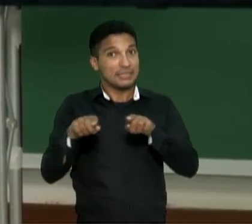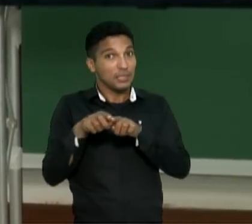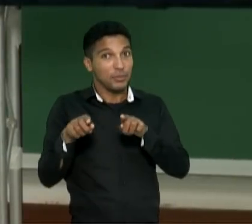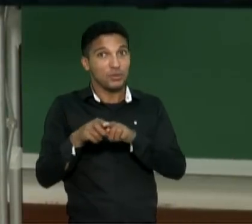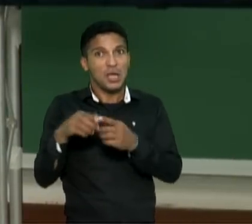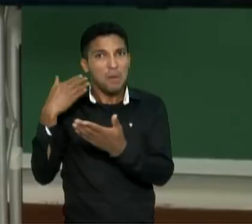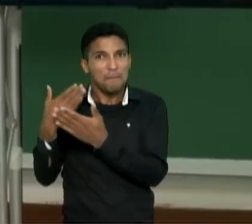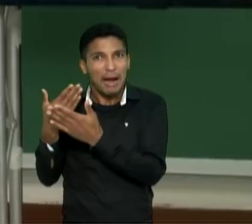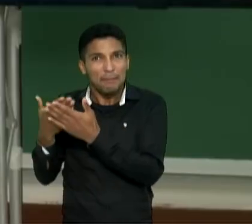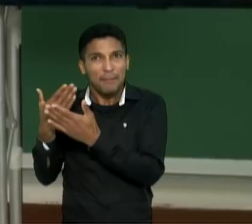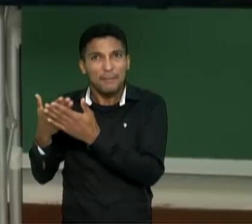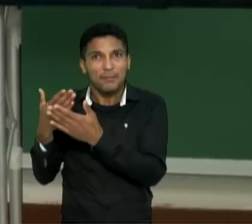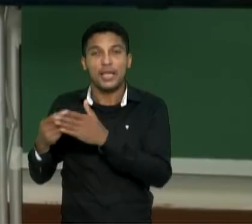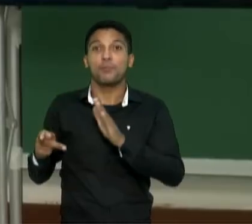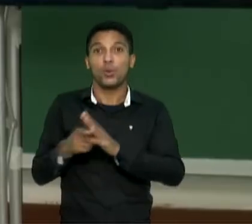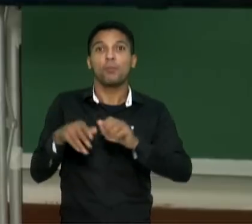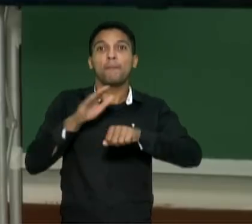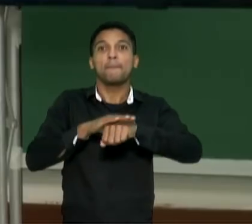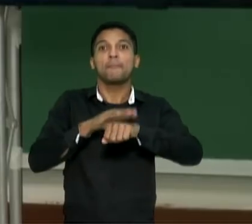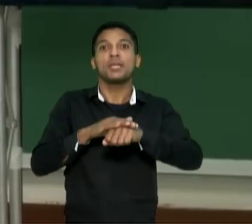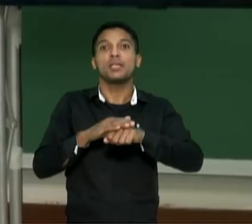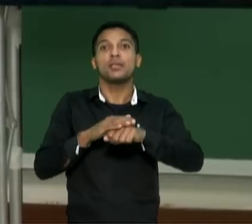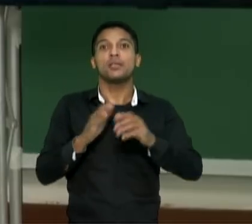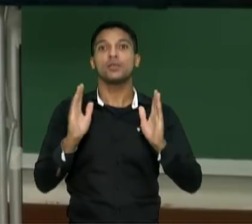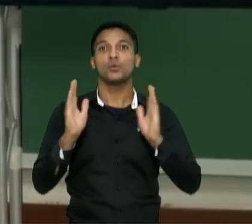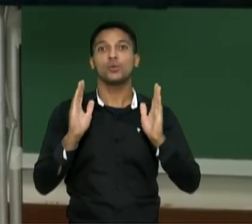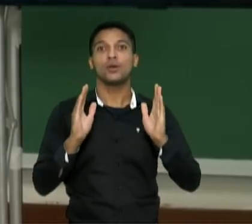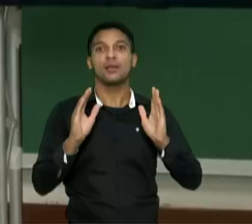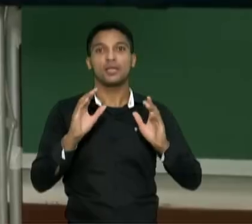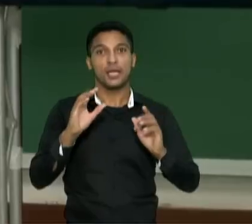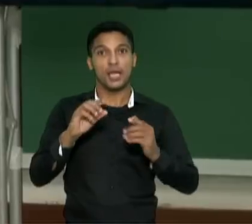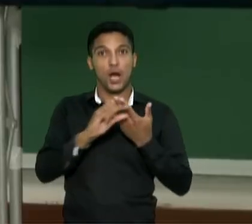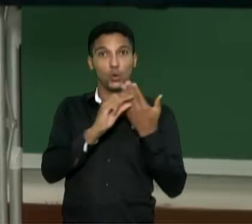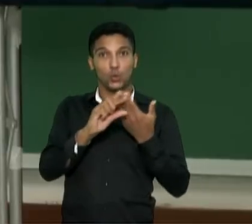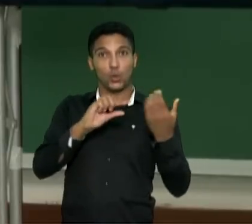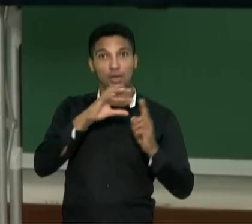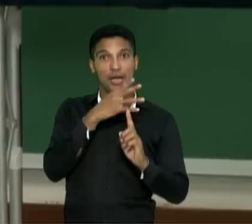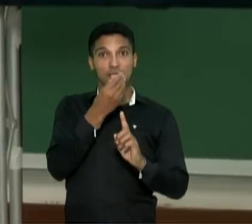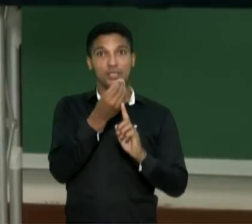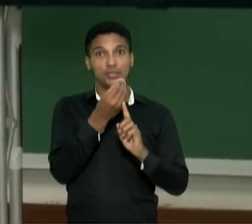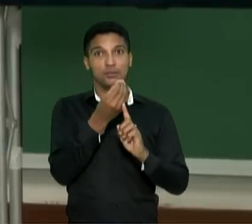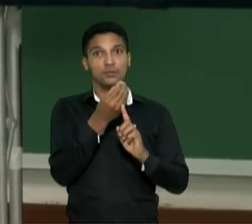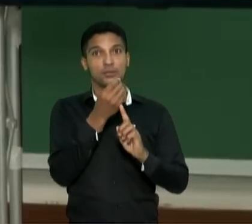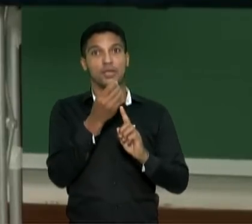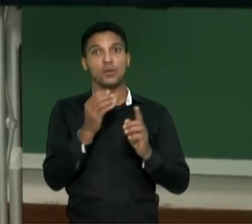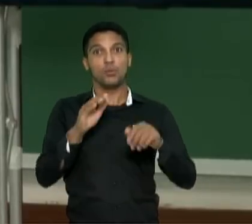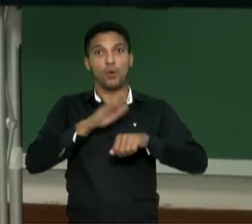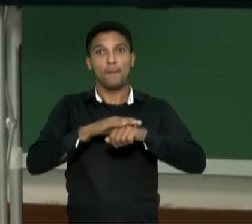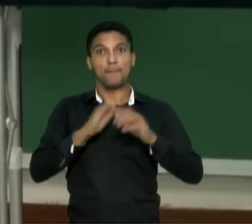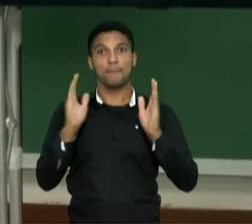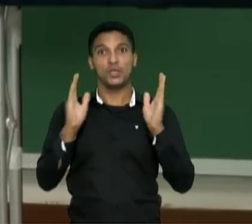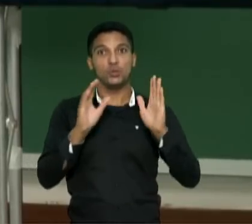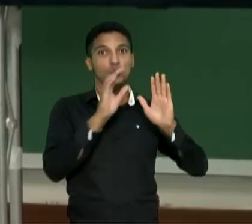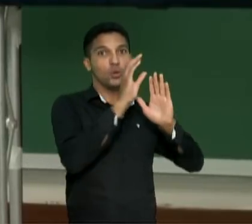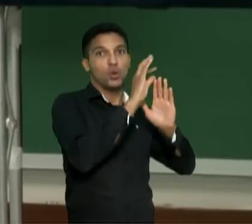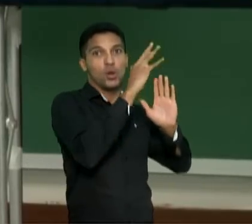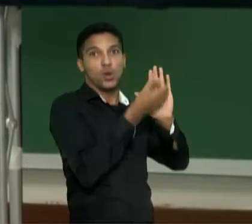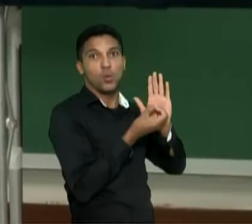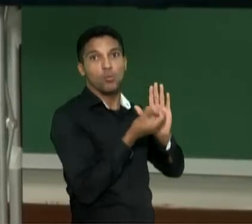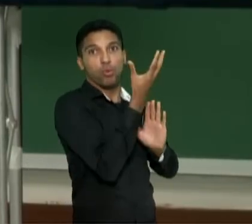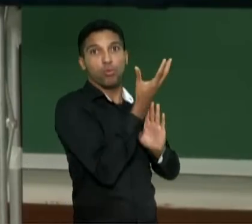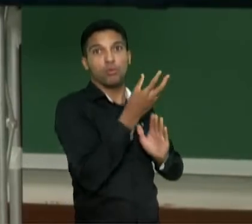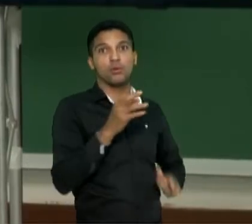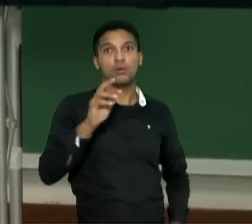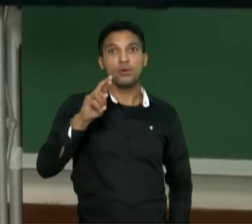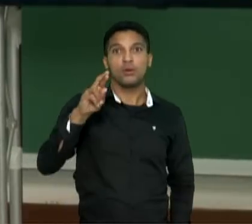do Renascimento. Então, por isso, ser um bom artista era se igualar a esses modelos mais clássicos, né?